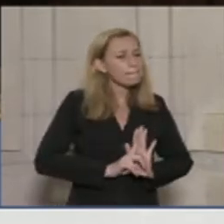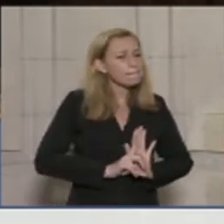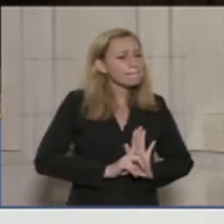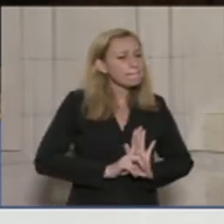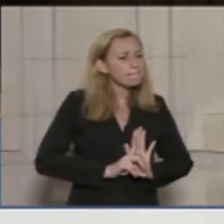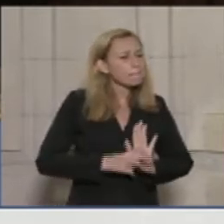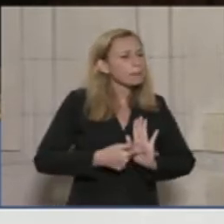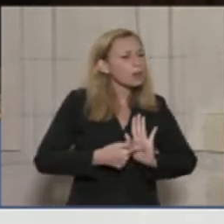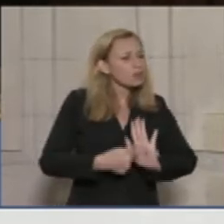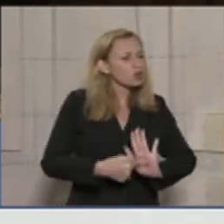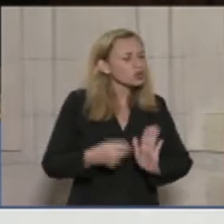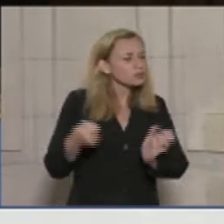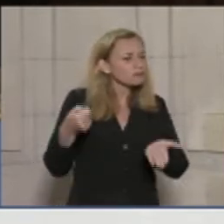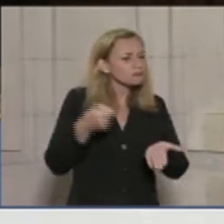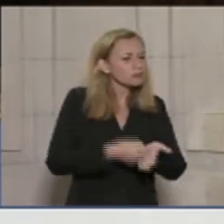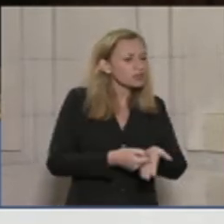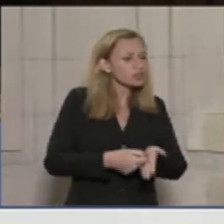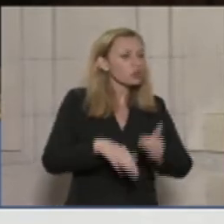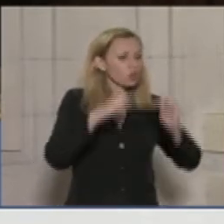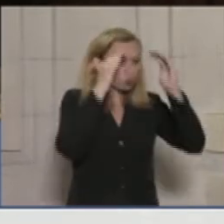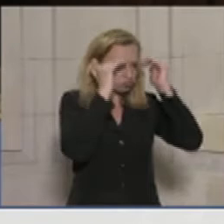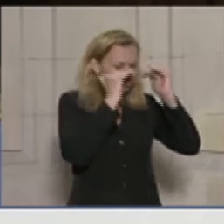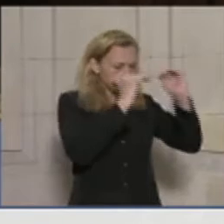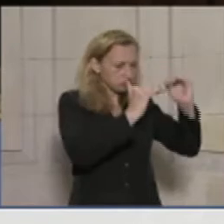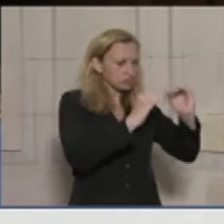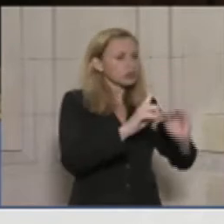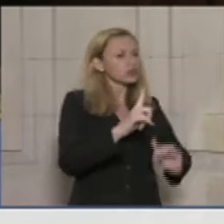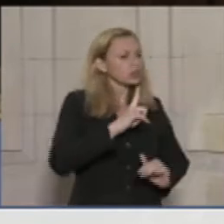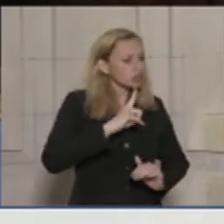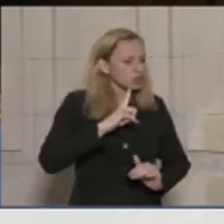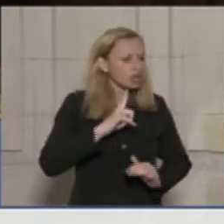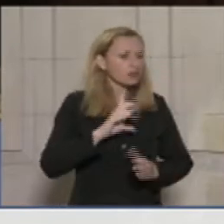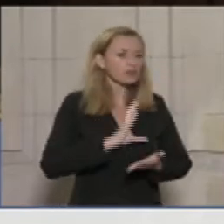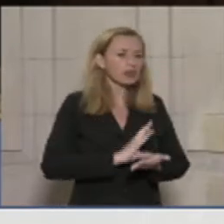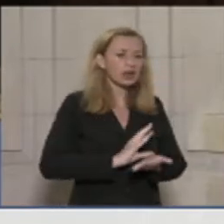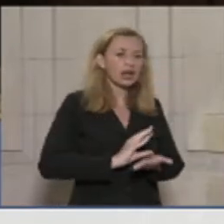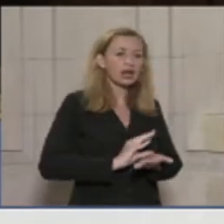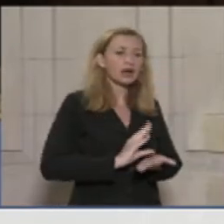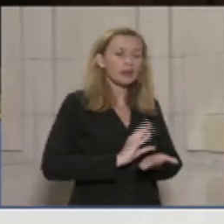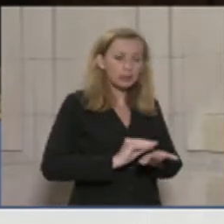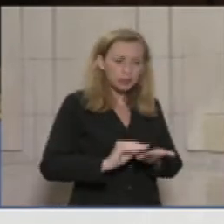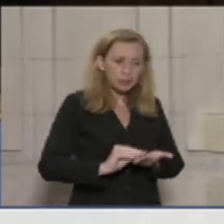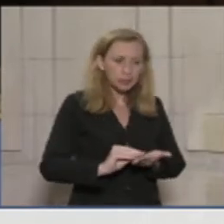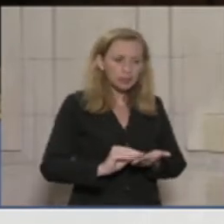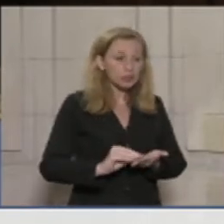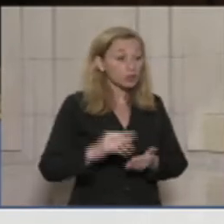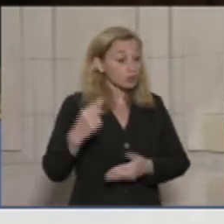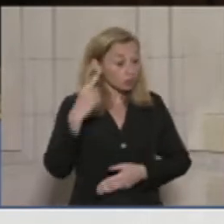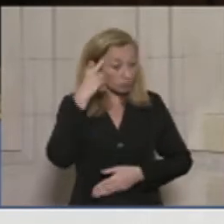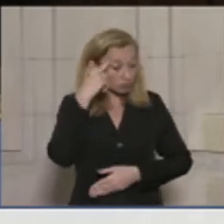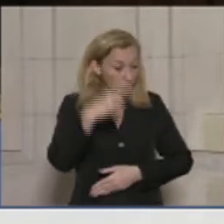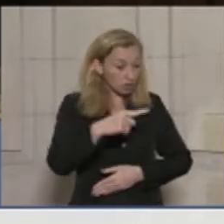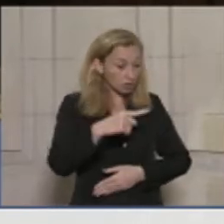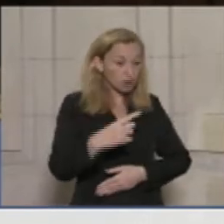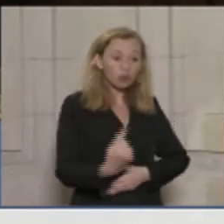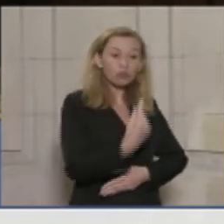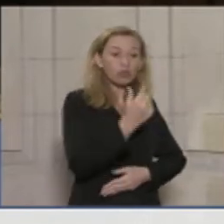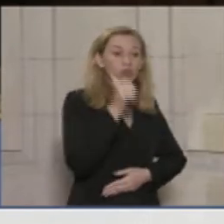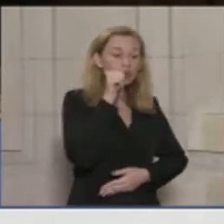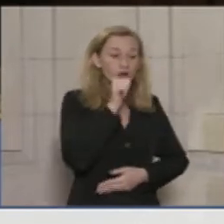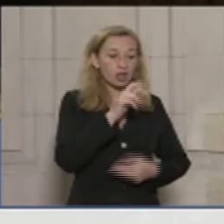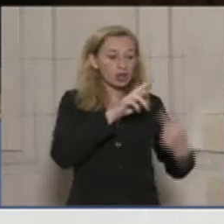mostra uma autoafirmação, o respeito que tem por esta pauta, quando envia uma representante feminina